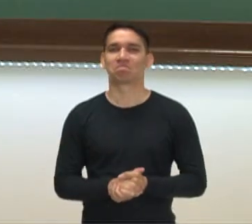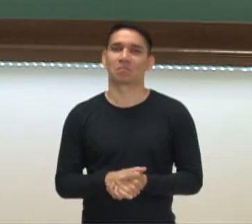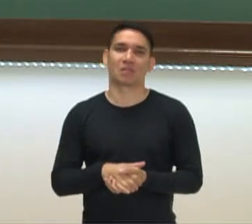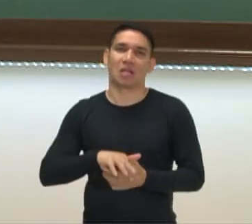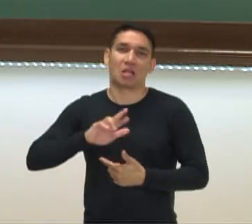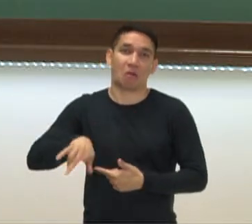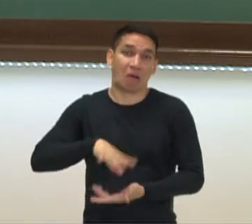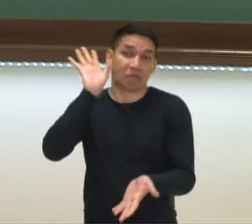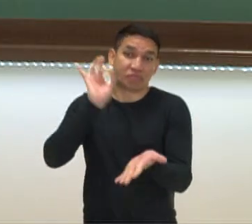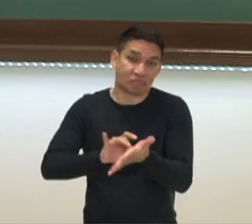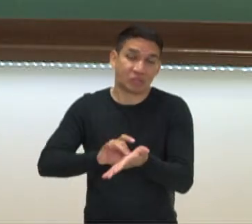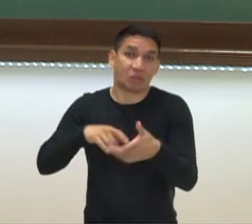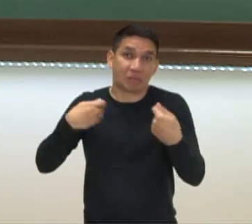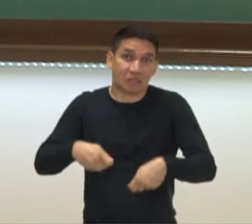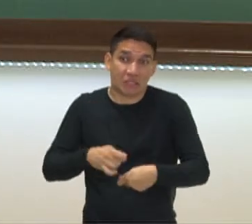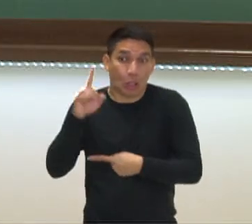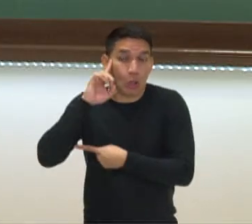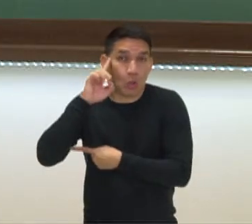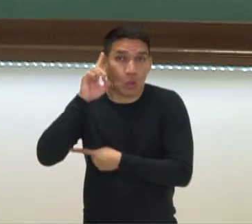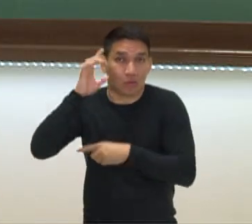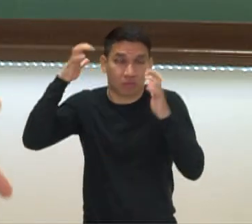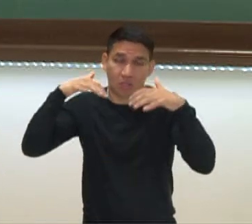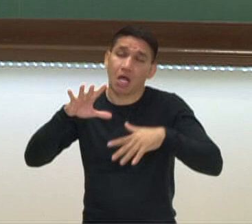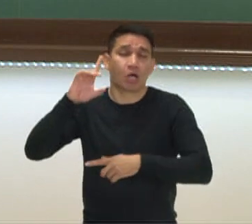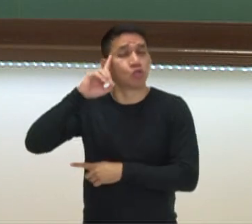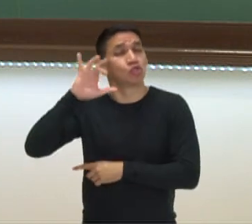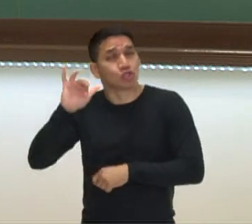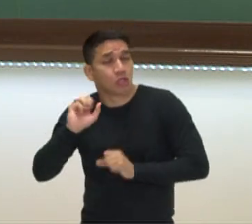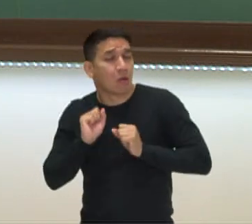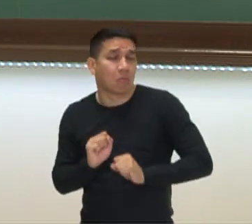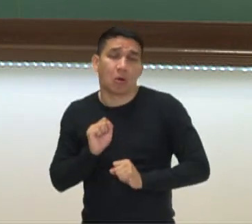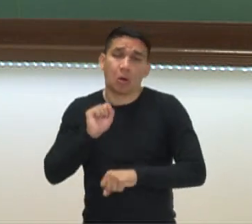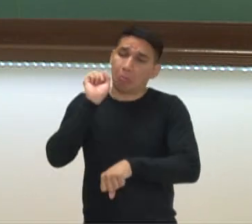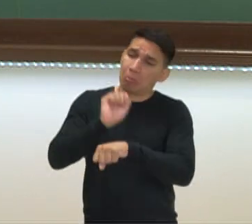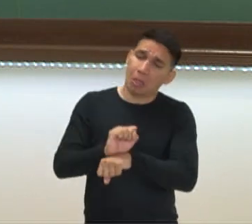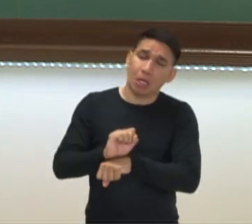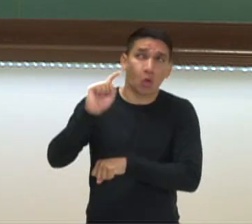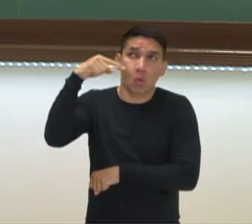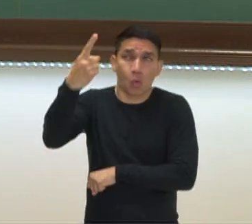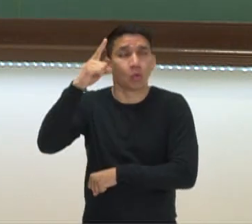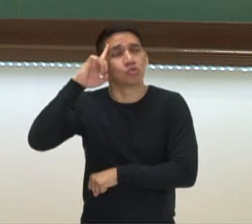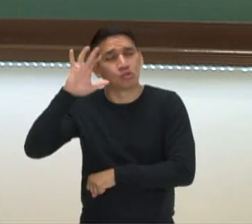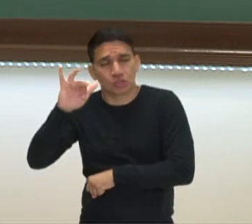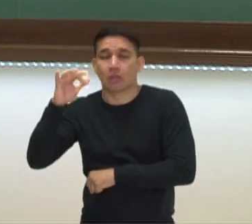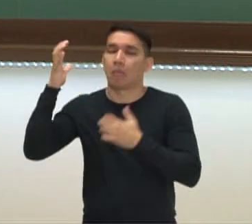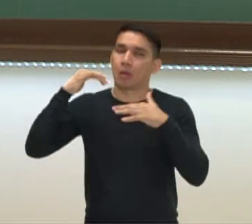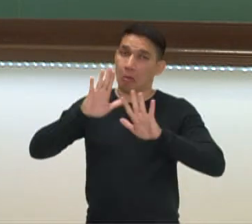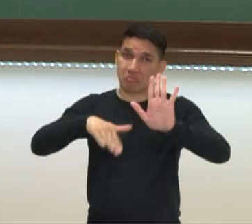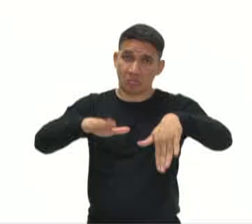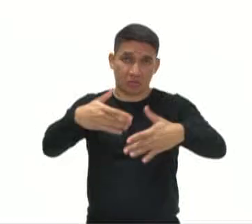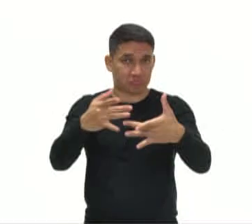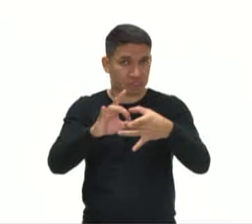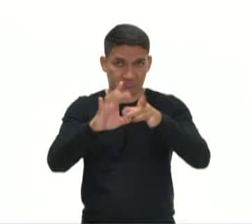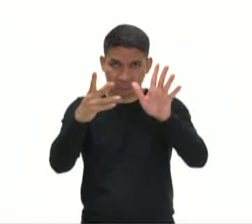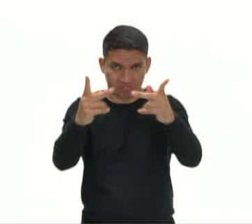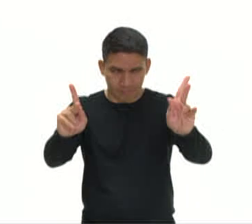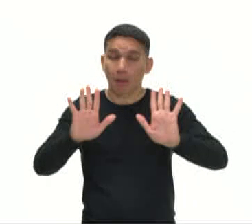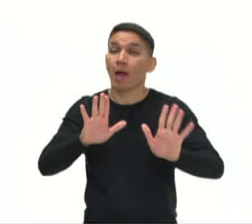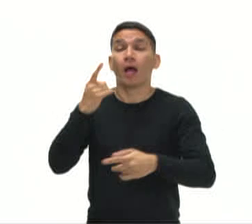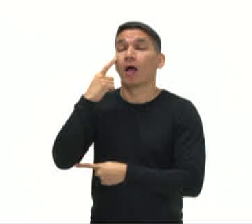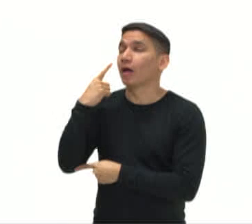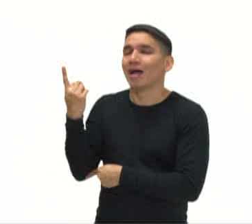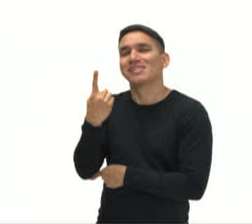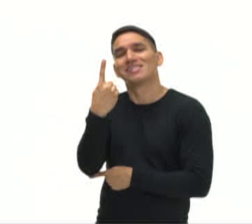Não é necessário tomar banho todo dia. Tem dia que você pode pular e tomar banho no outro, né? Mas isso vai de cada um. Então olha só,